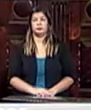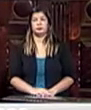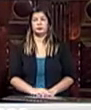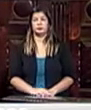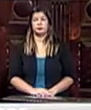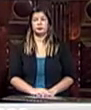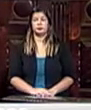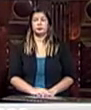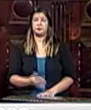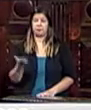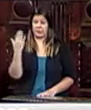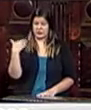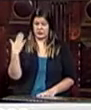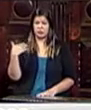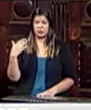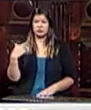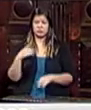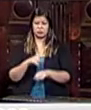à época,